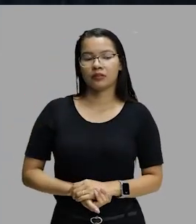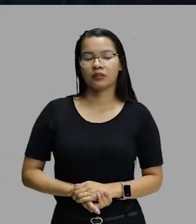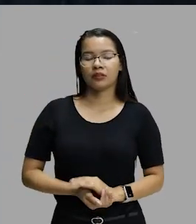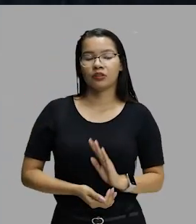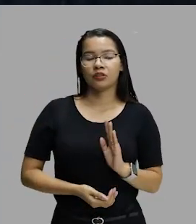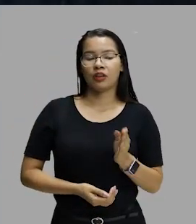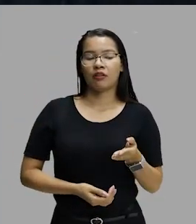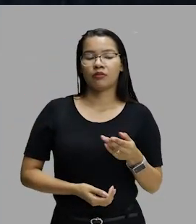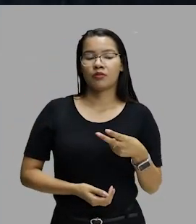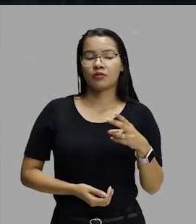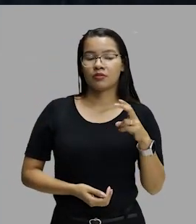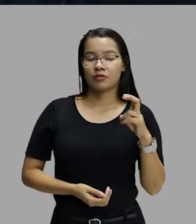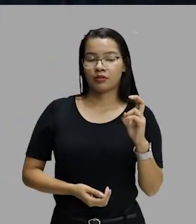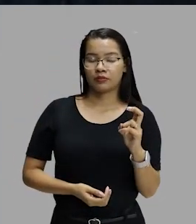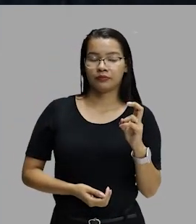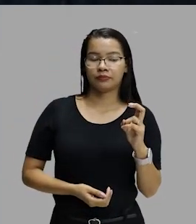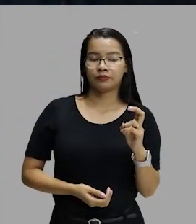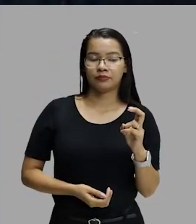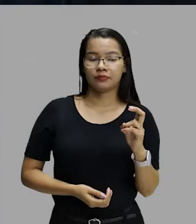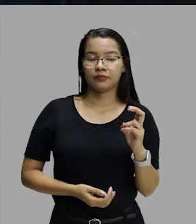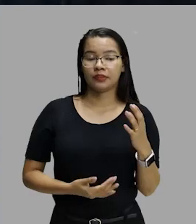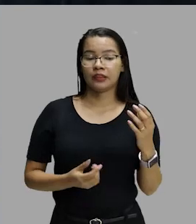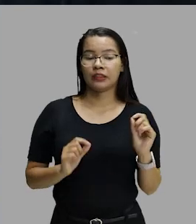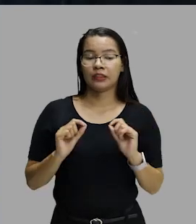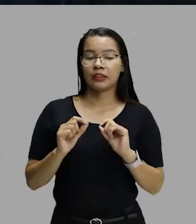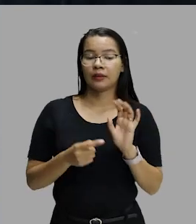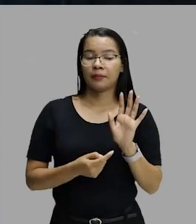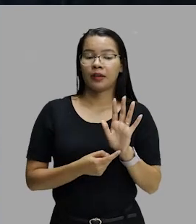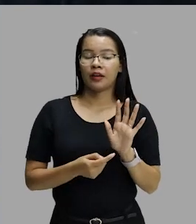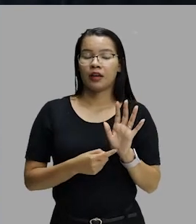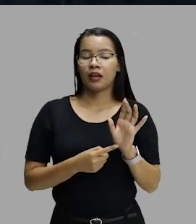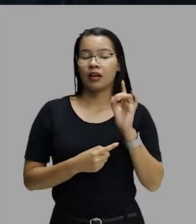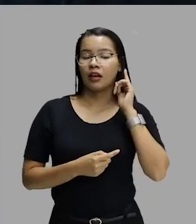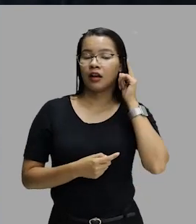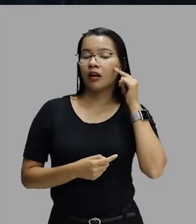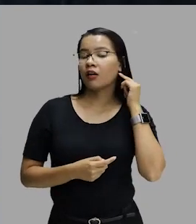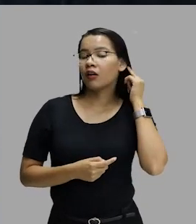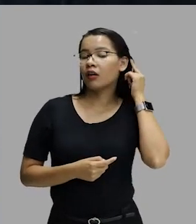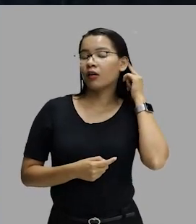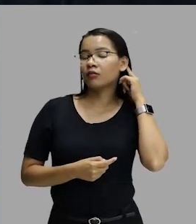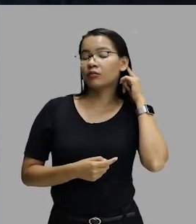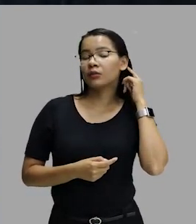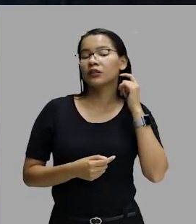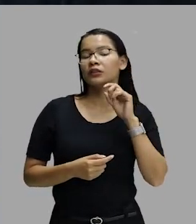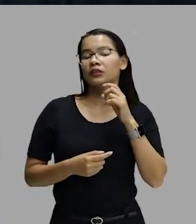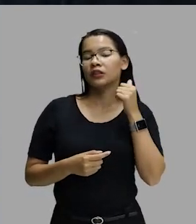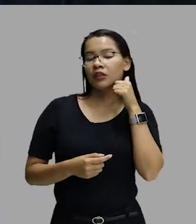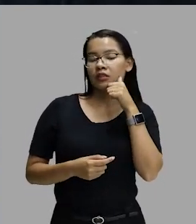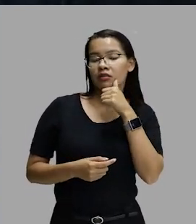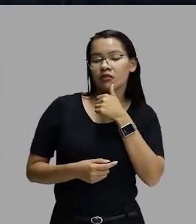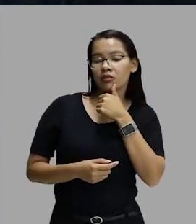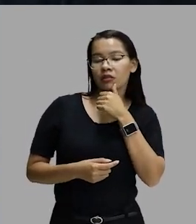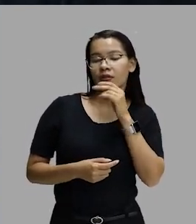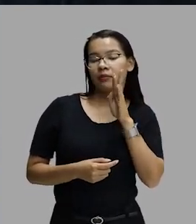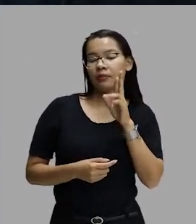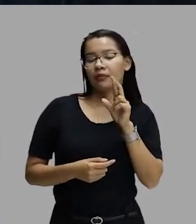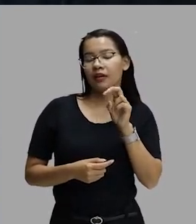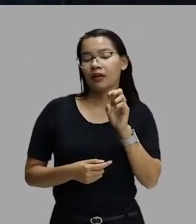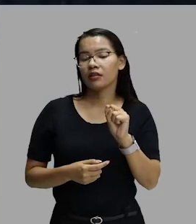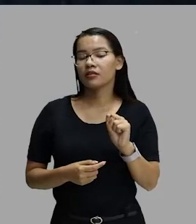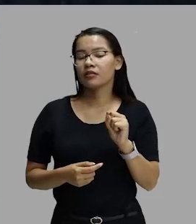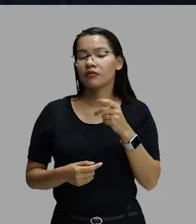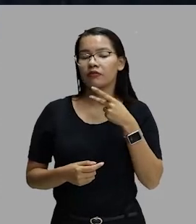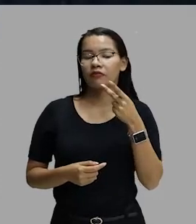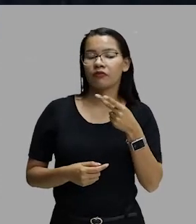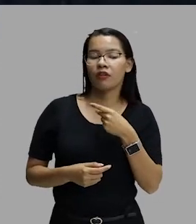Capítulo 5, em que aparece a orelha de uma senhora Brás Cubas, fala do surgimento